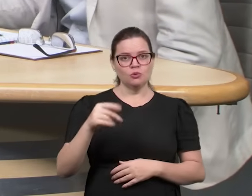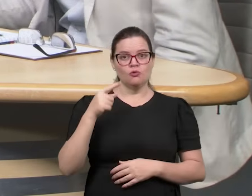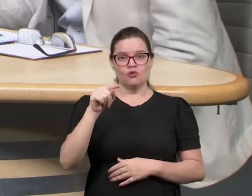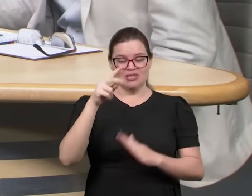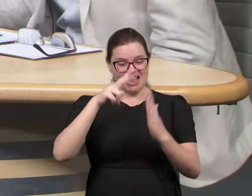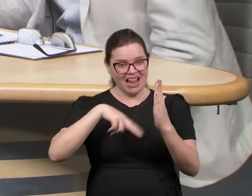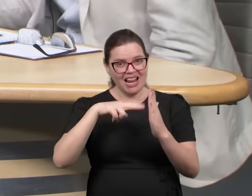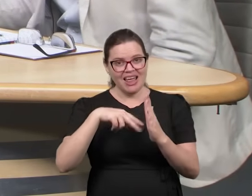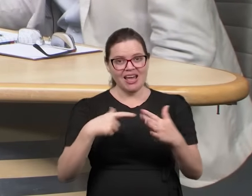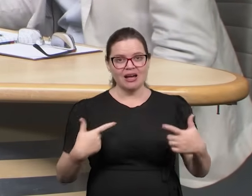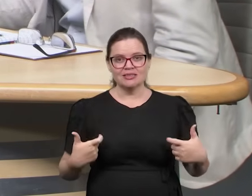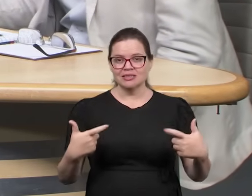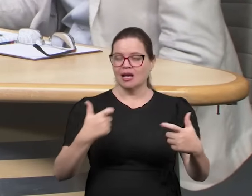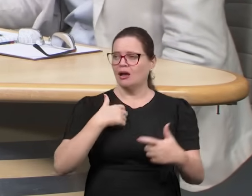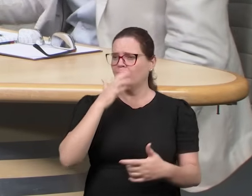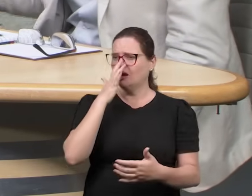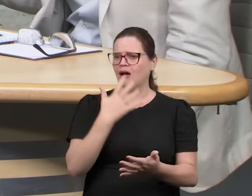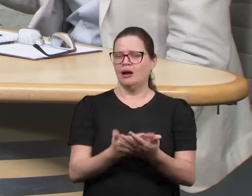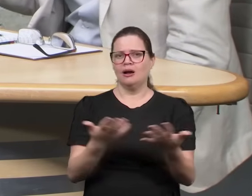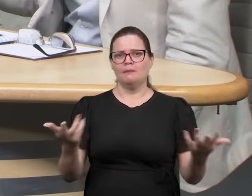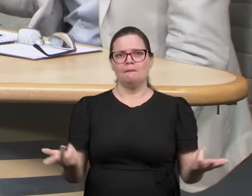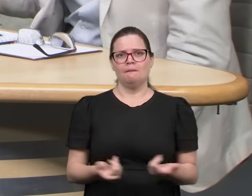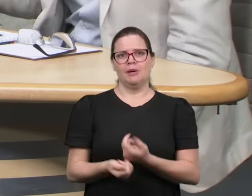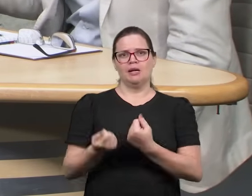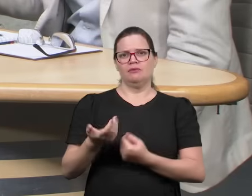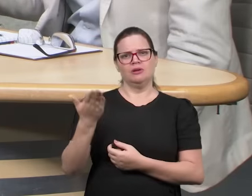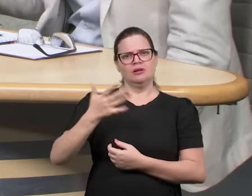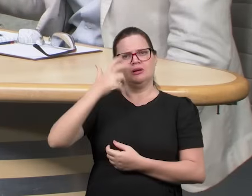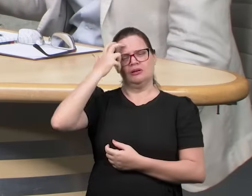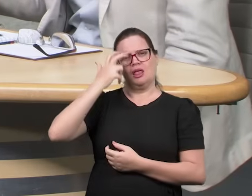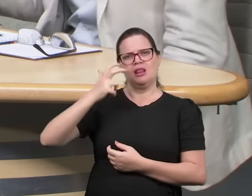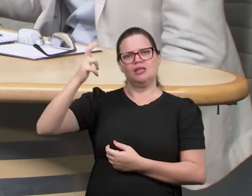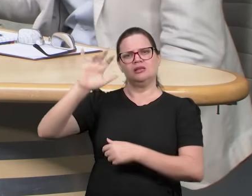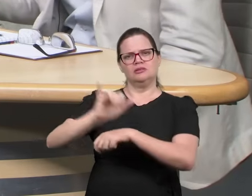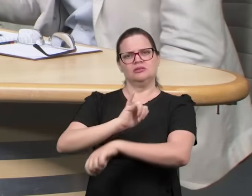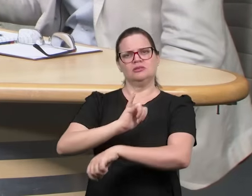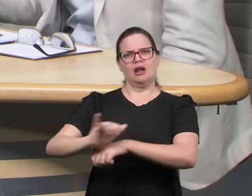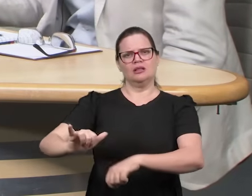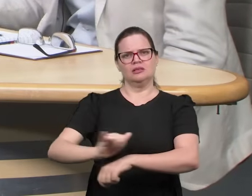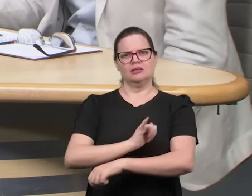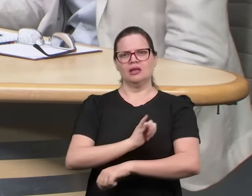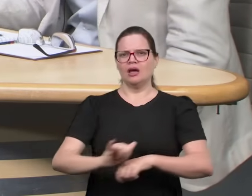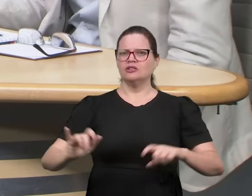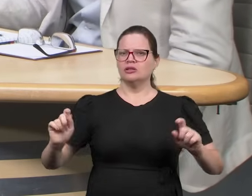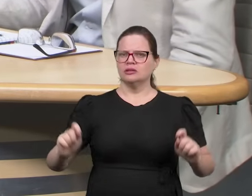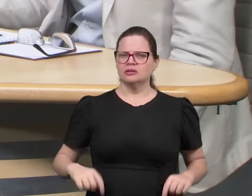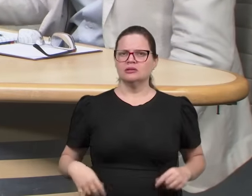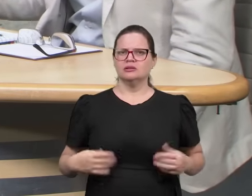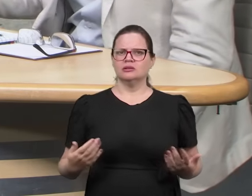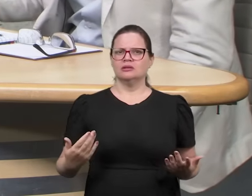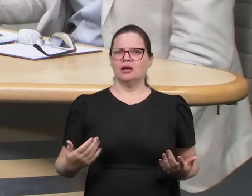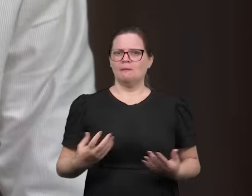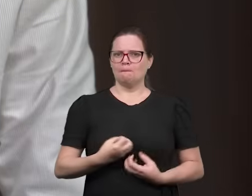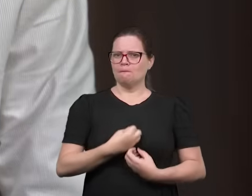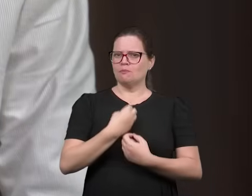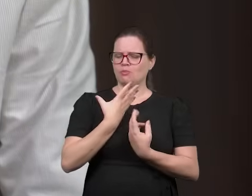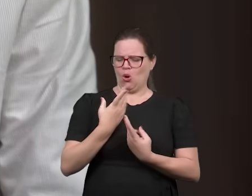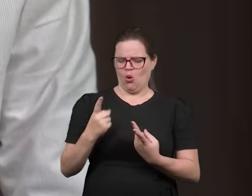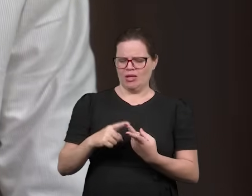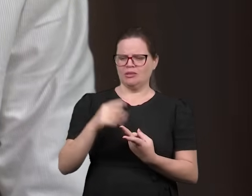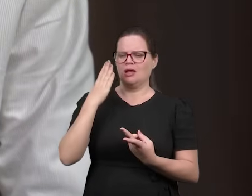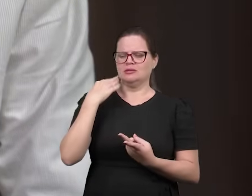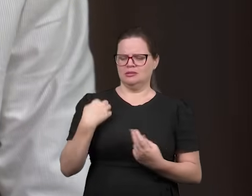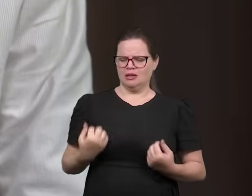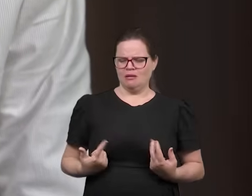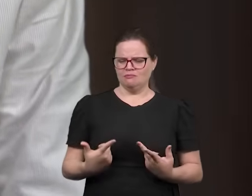Davi, é algo extraordinário, né? Ele tinha uma inteligência para a guerra, uma estratégia de guerra. Quer dizer, poeta,